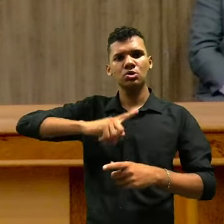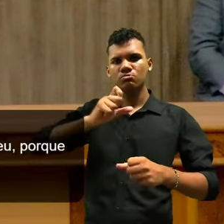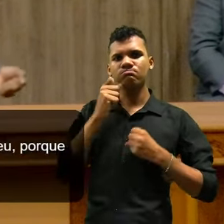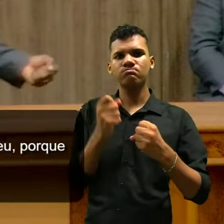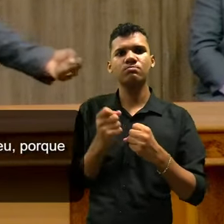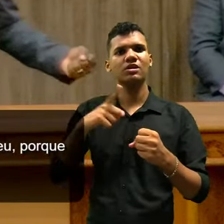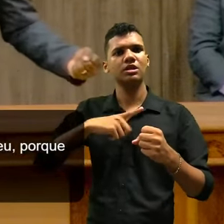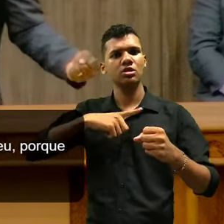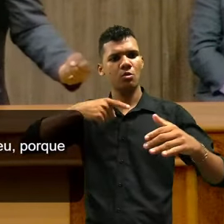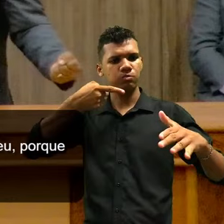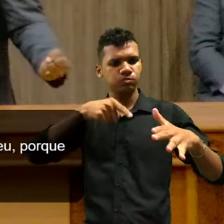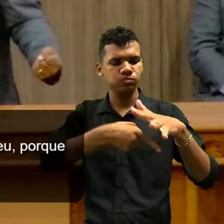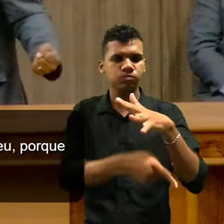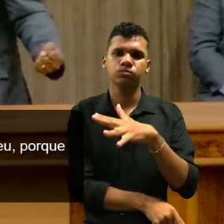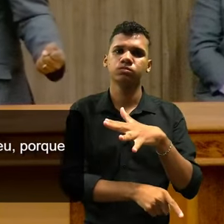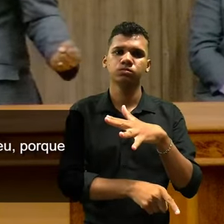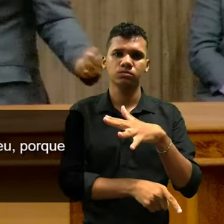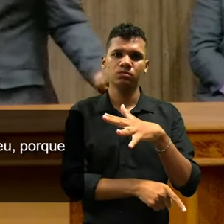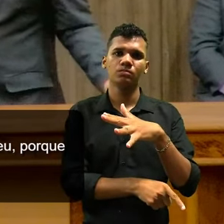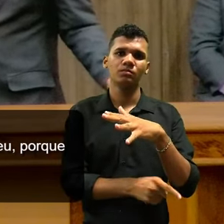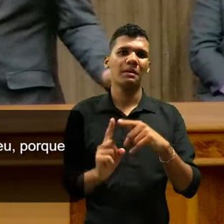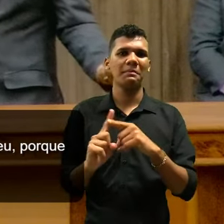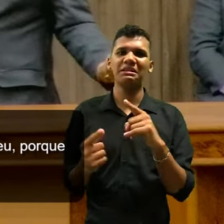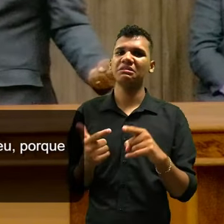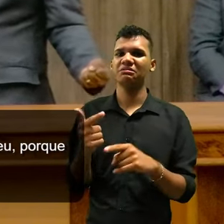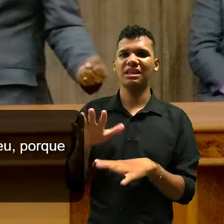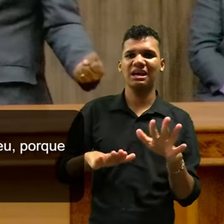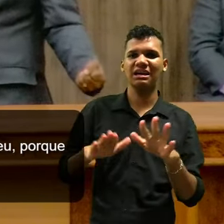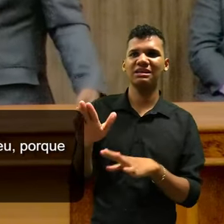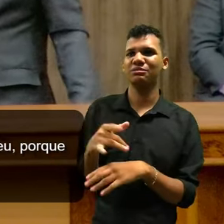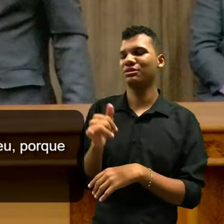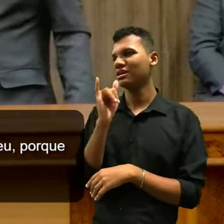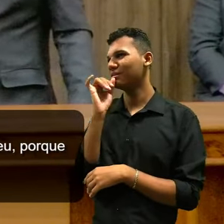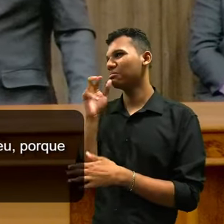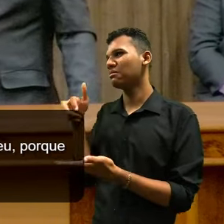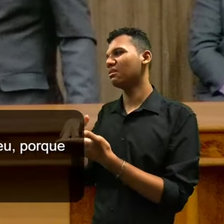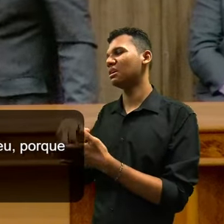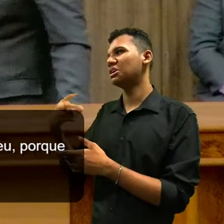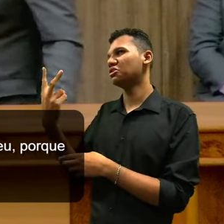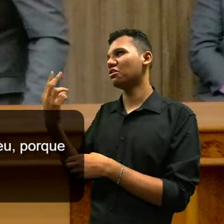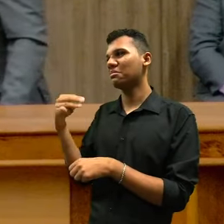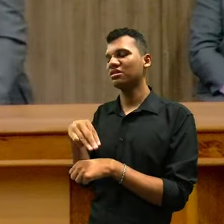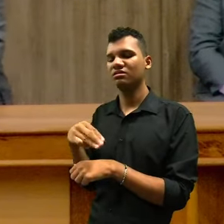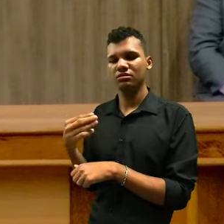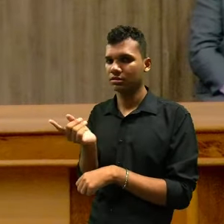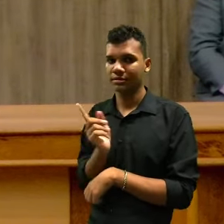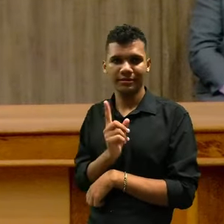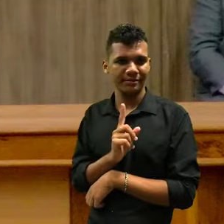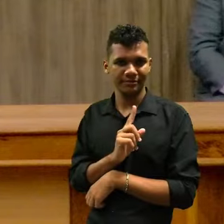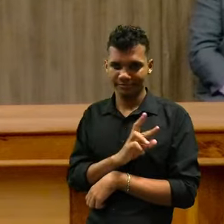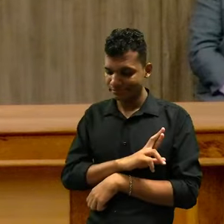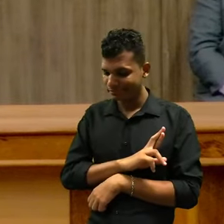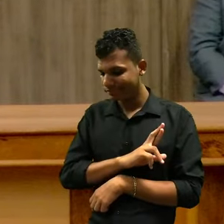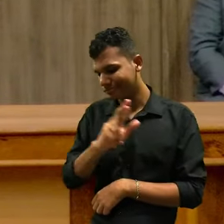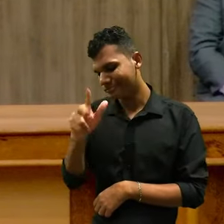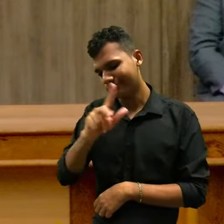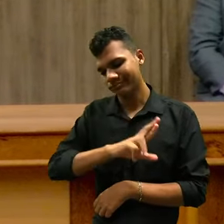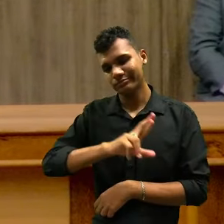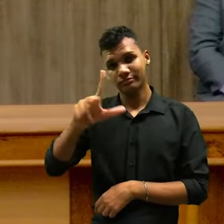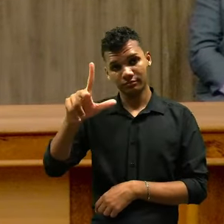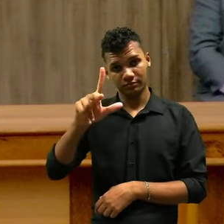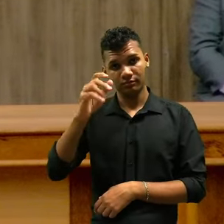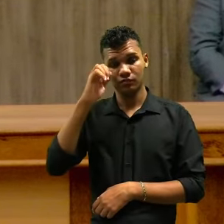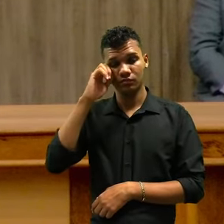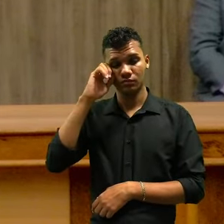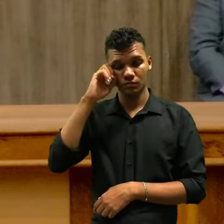é profundo ele não tem esse negocinho de dobrar o joelho para orar 2 minutos não olha lá olha